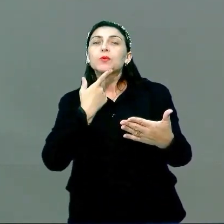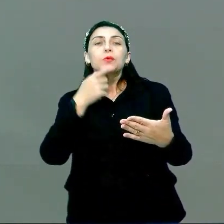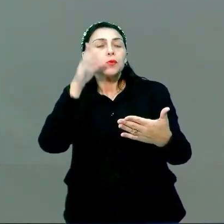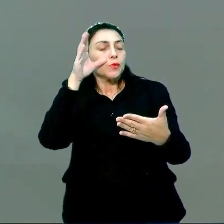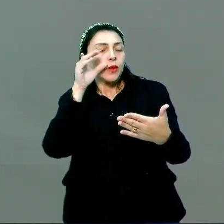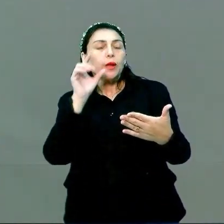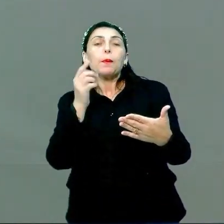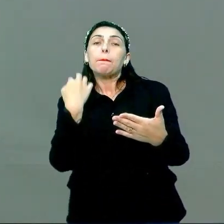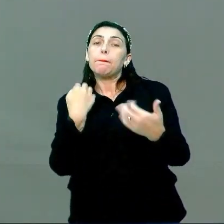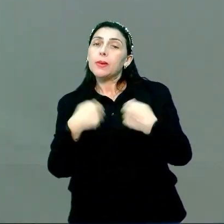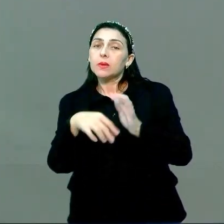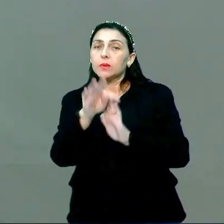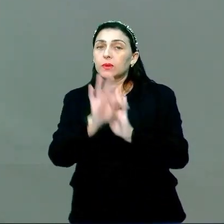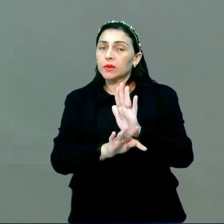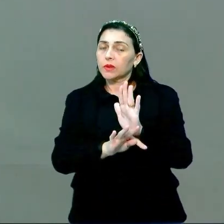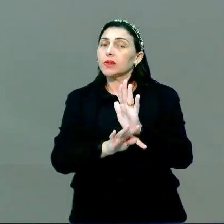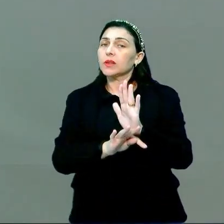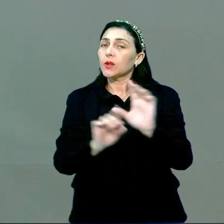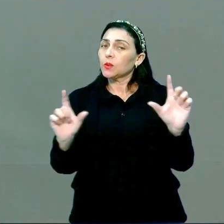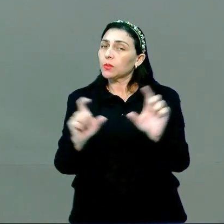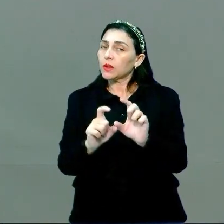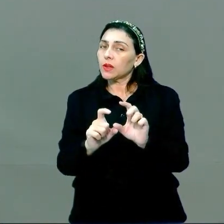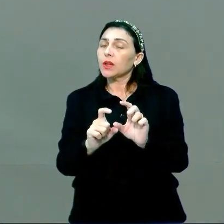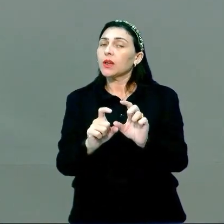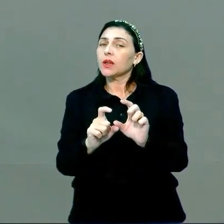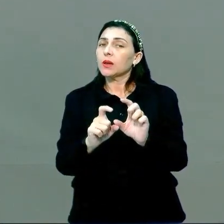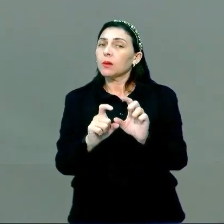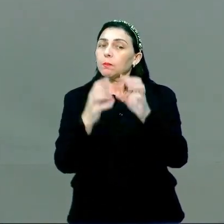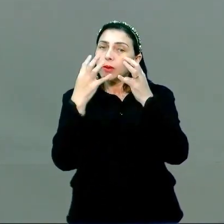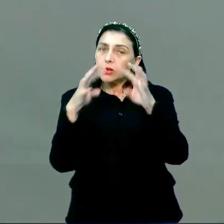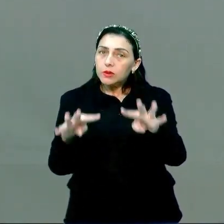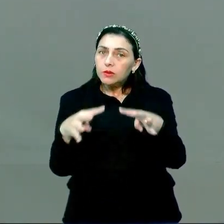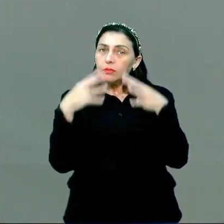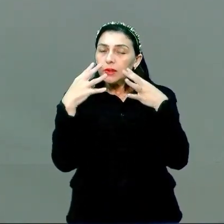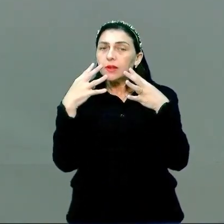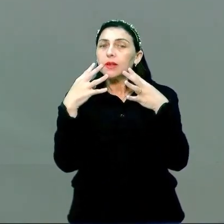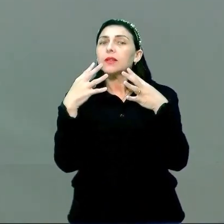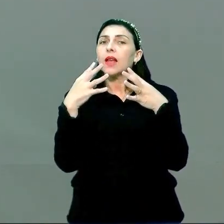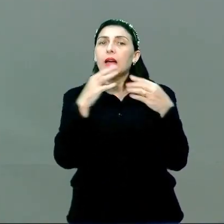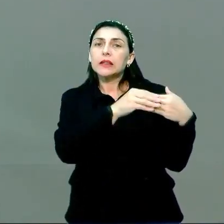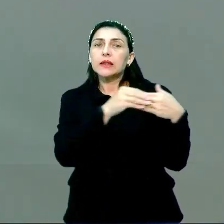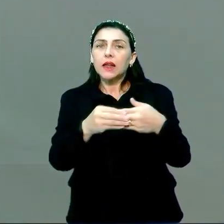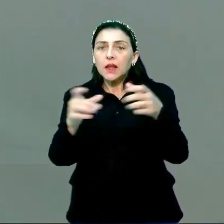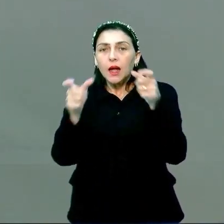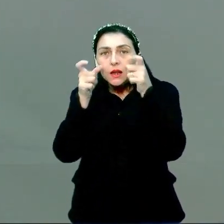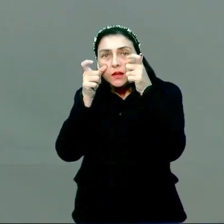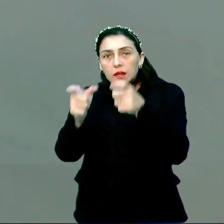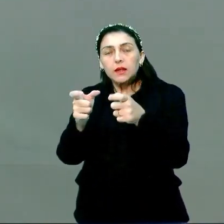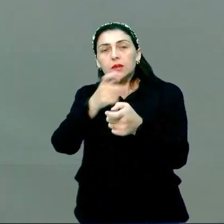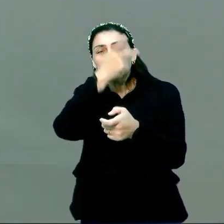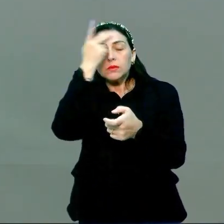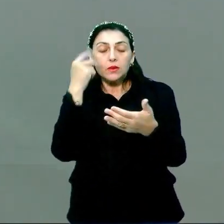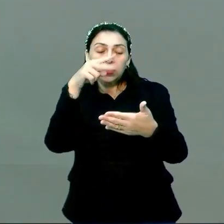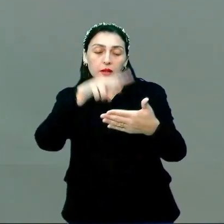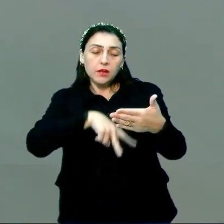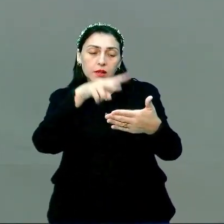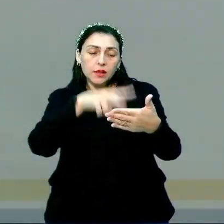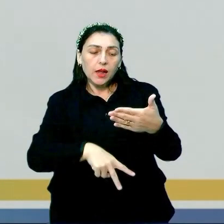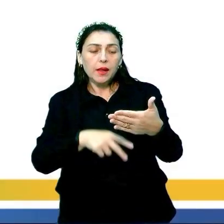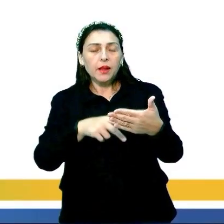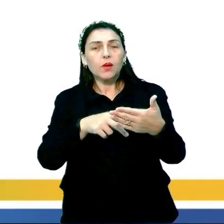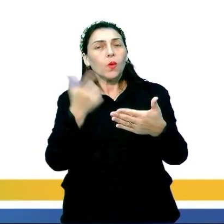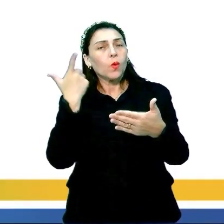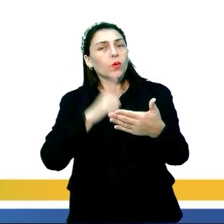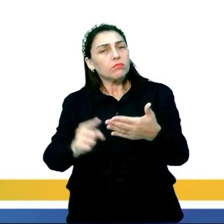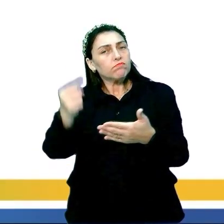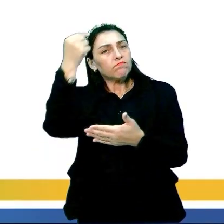um texto curto para chamar a atenção e sugestivo, para assim trazer a atenção do leitor e levá-lo a uma